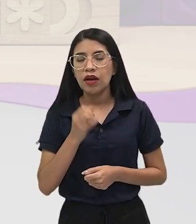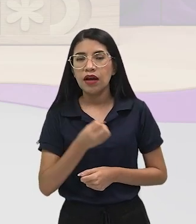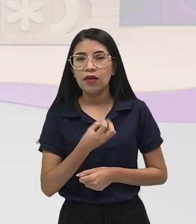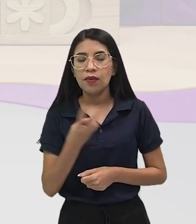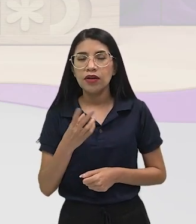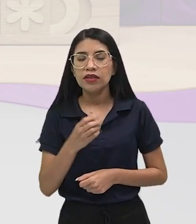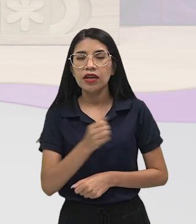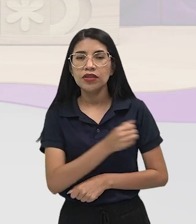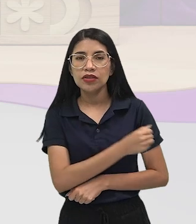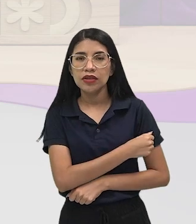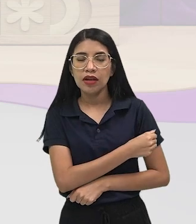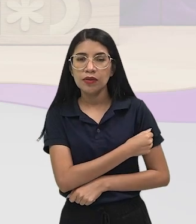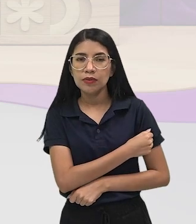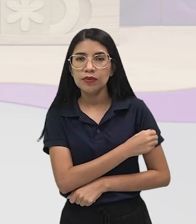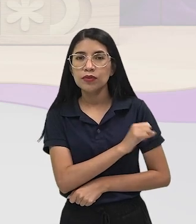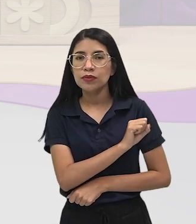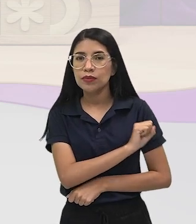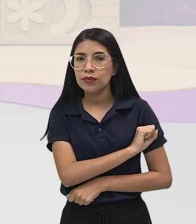oitavo ano